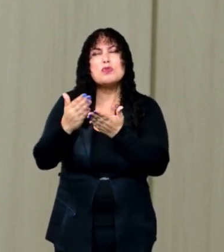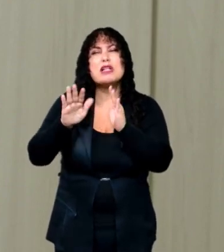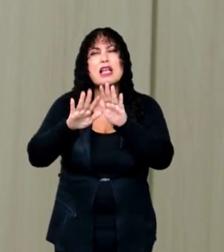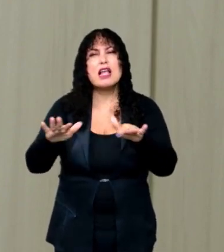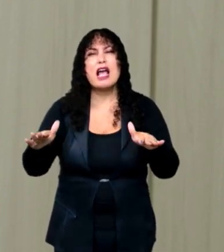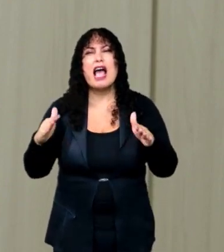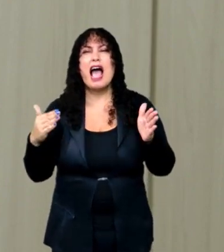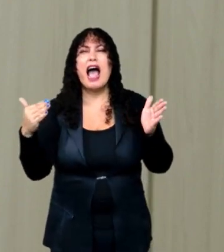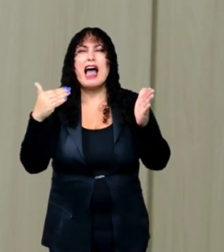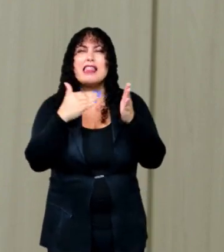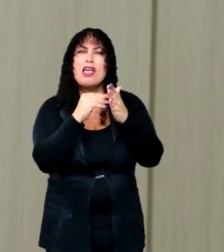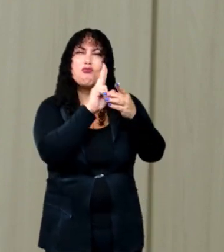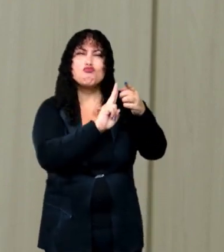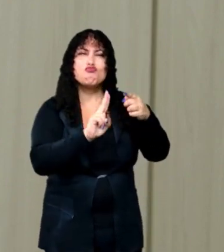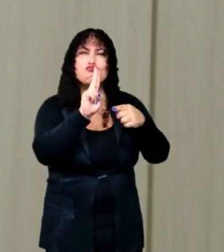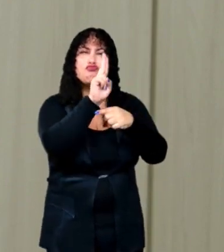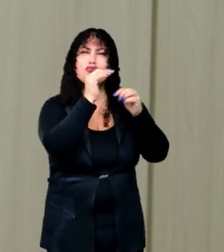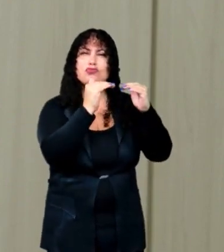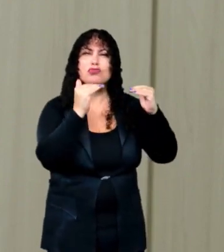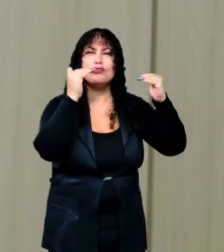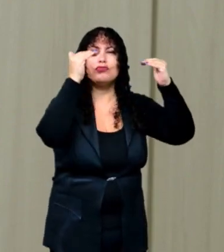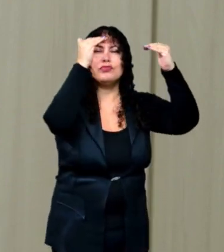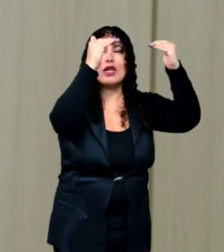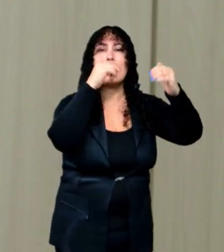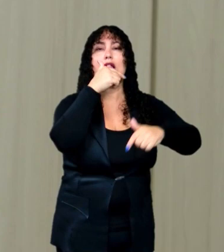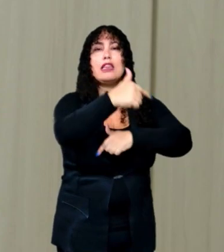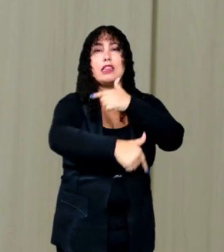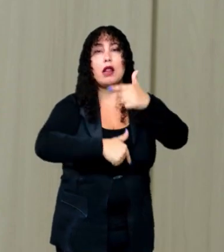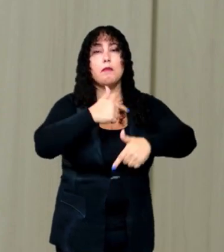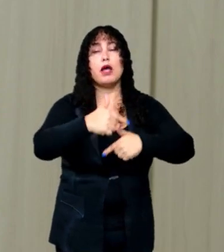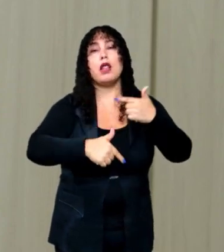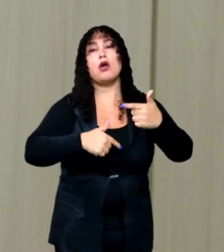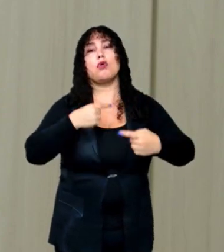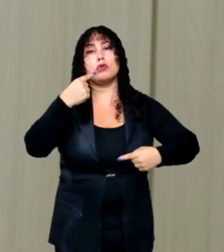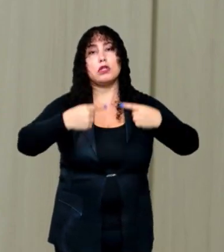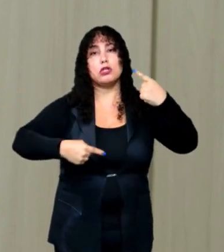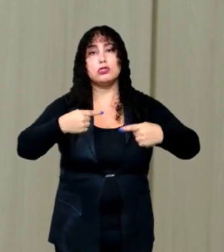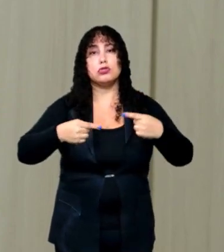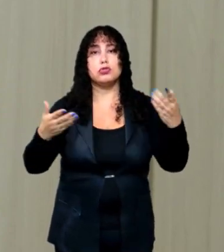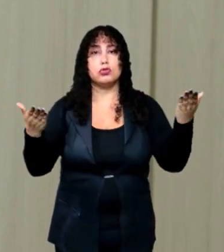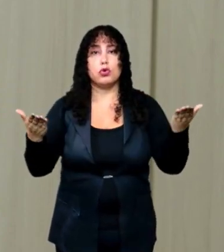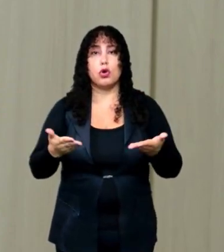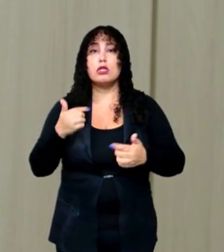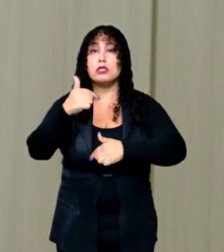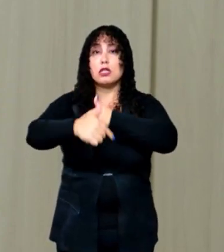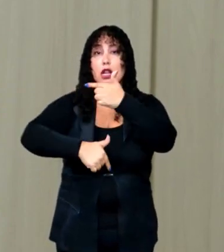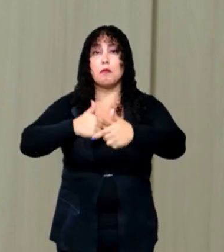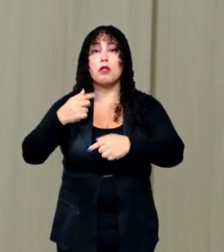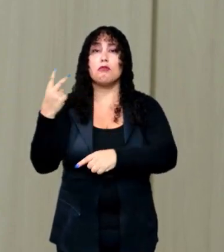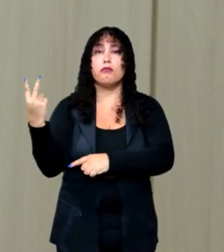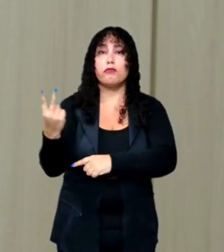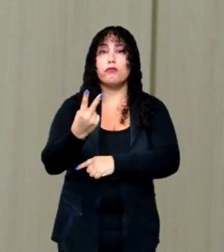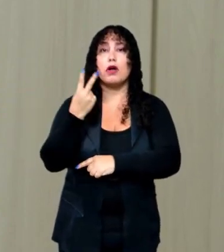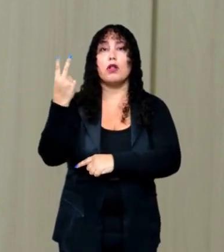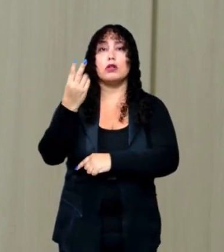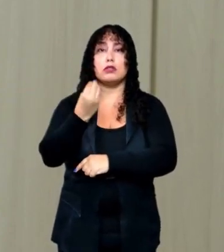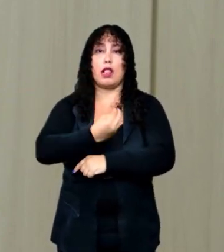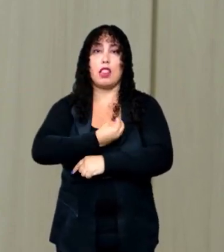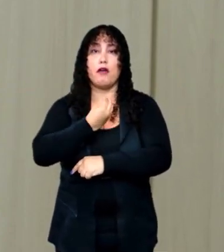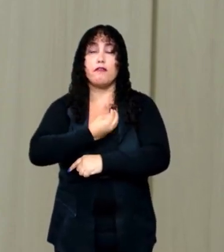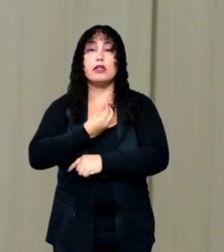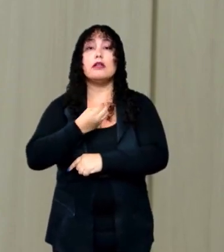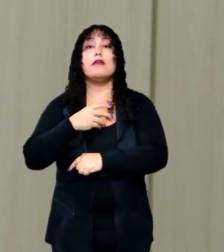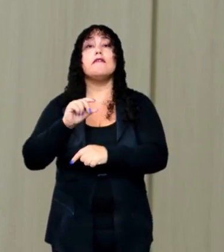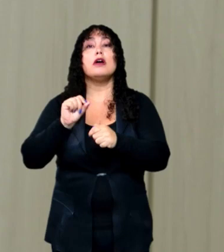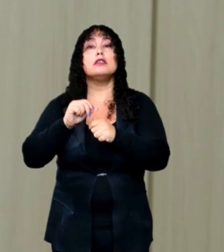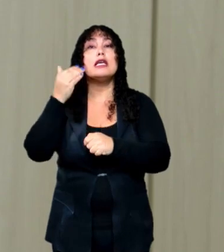nível superior, pós-graduação, trabalhar com isso que a gente está discutindo aqui. Né? Trabalhar com essa valorização da vida, fazer